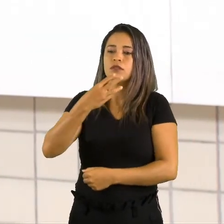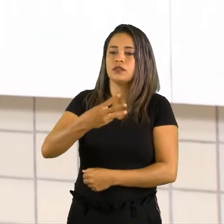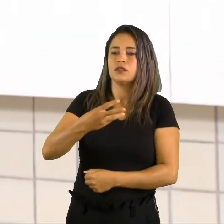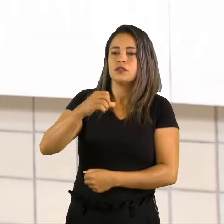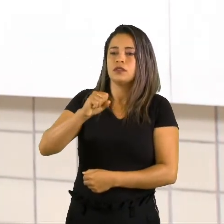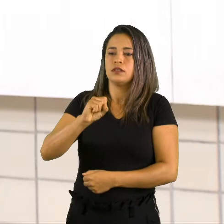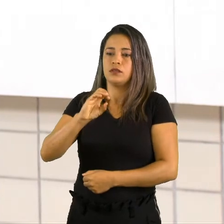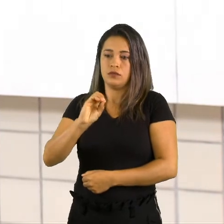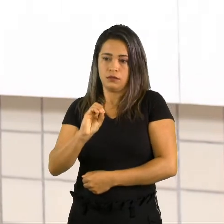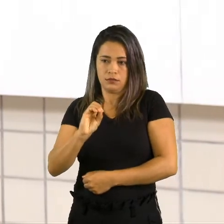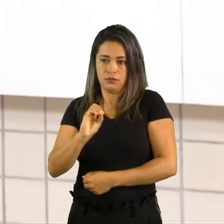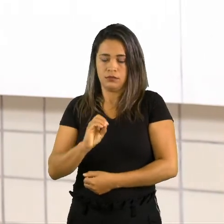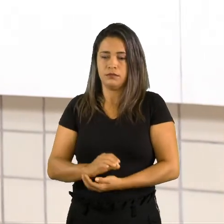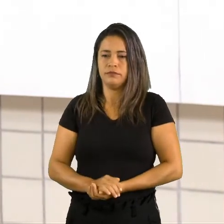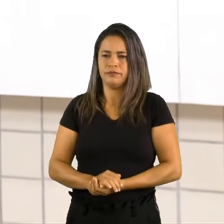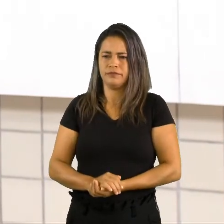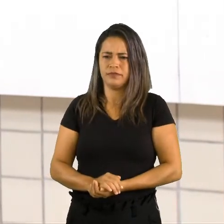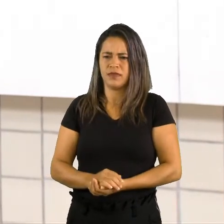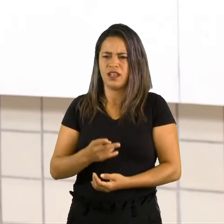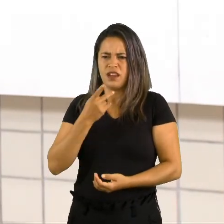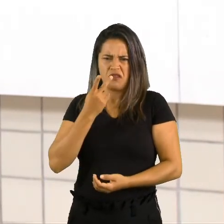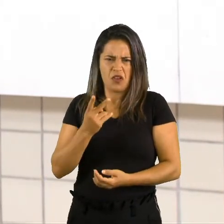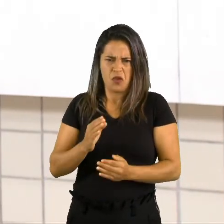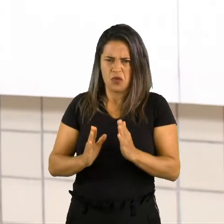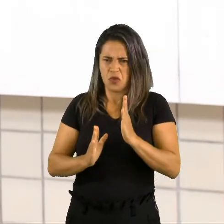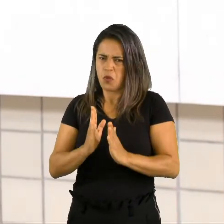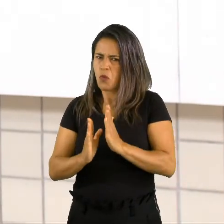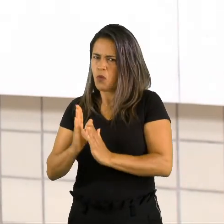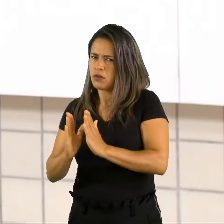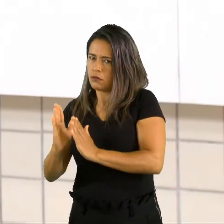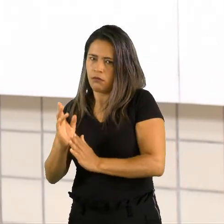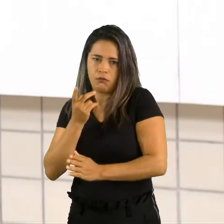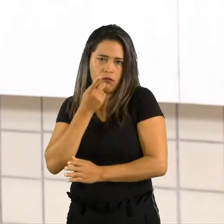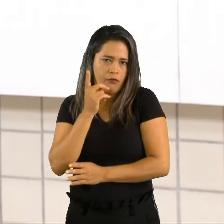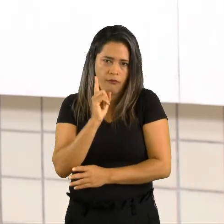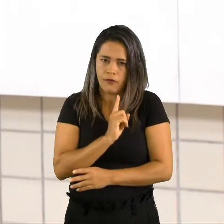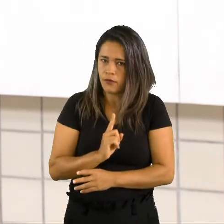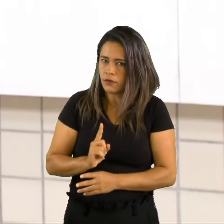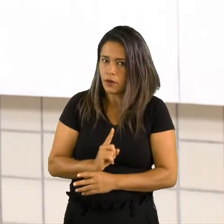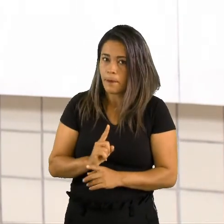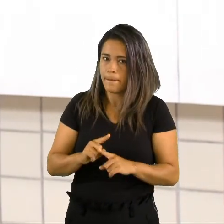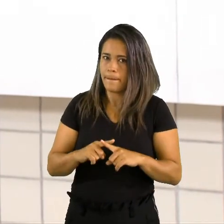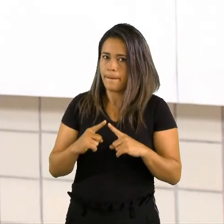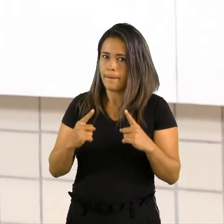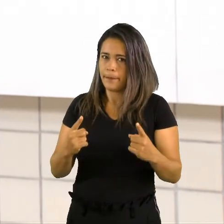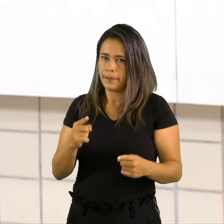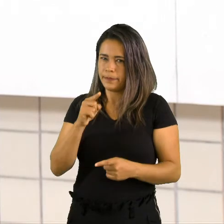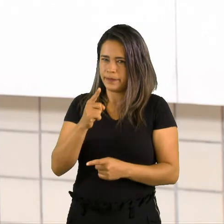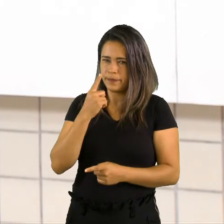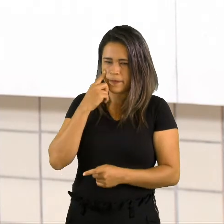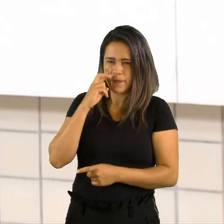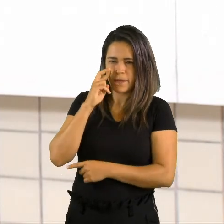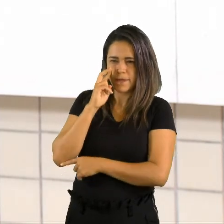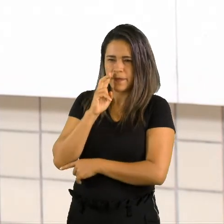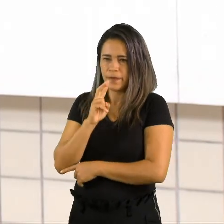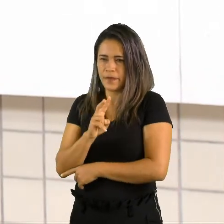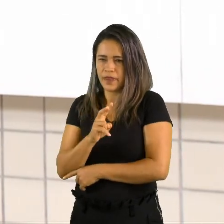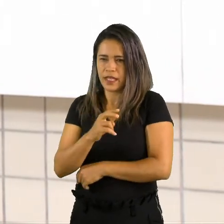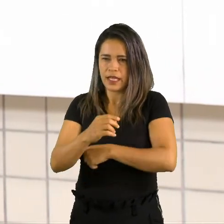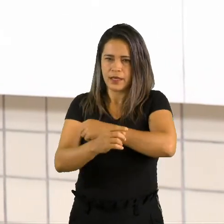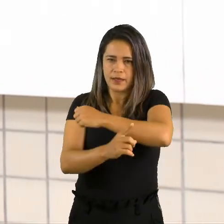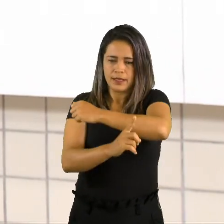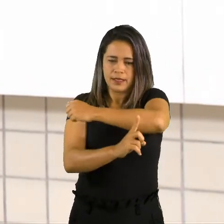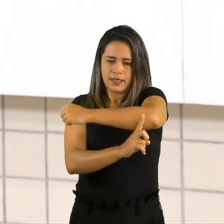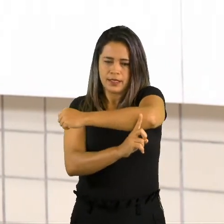380. Ele falou de quanto em quanto é essa reta? Não, ele não falou. Mas se você observar, olha só, 100,